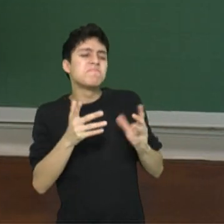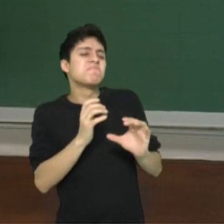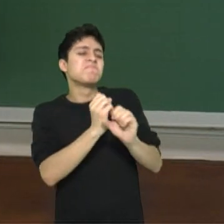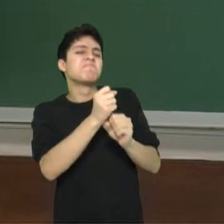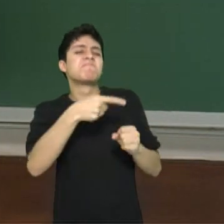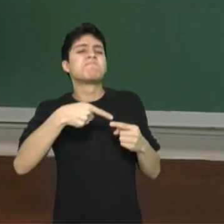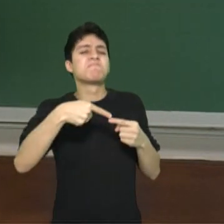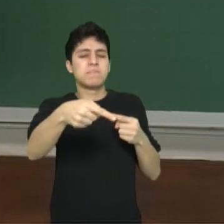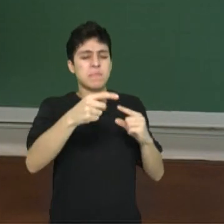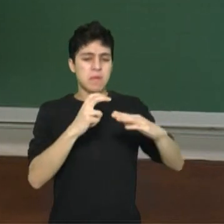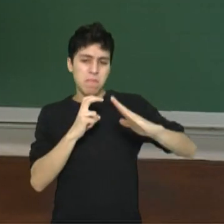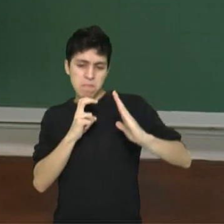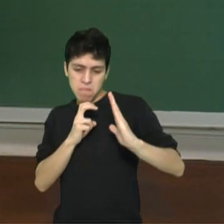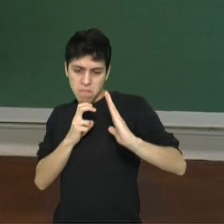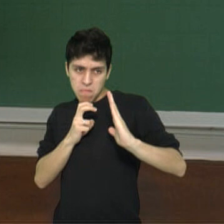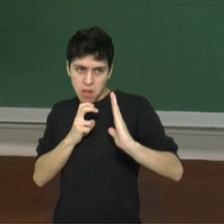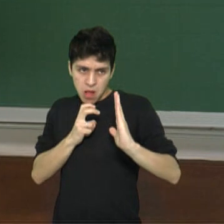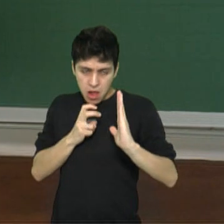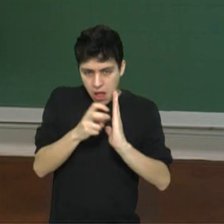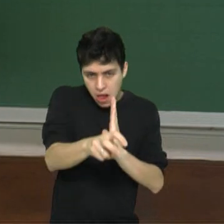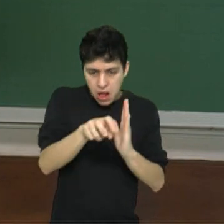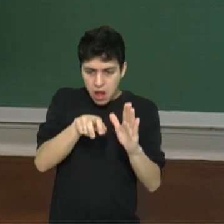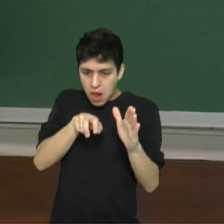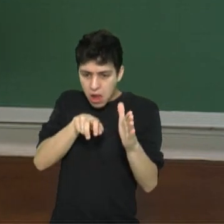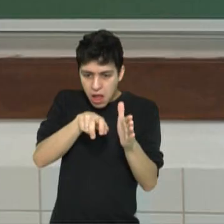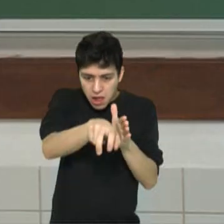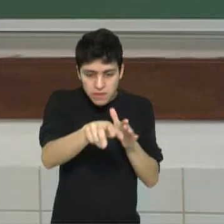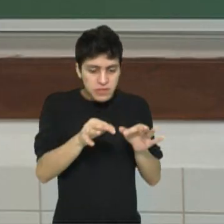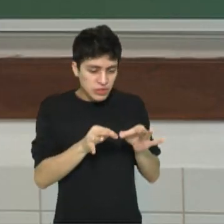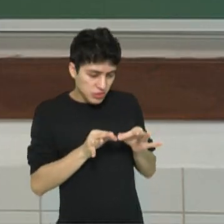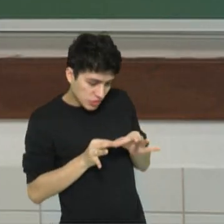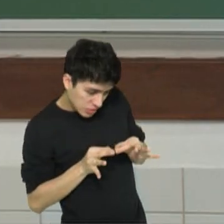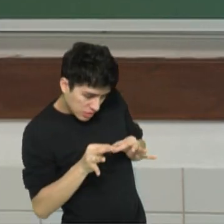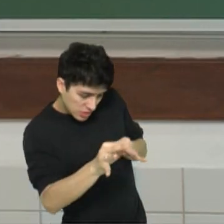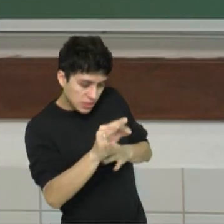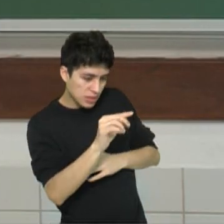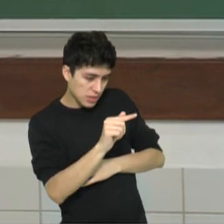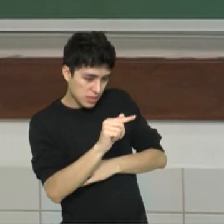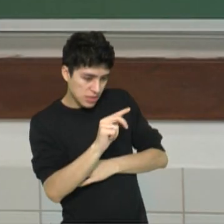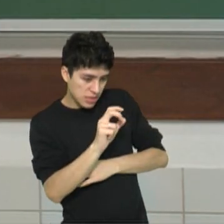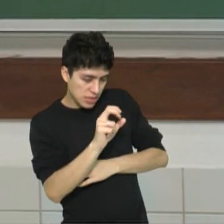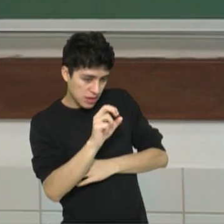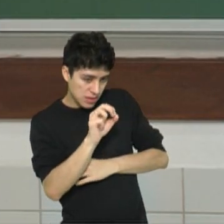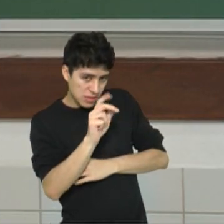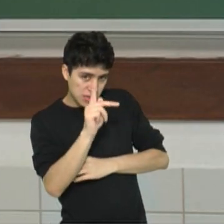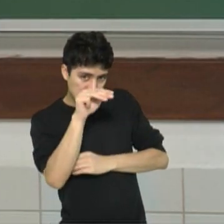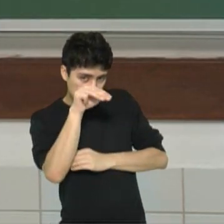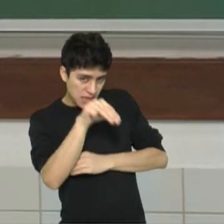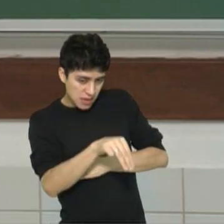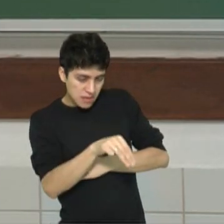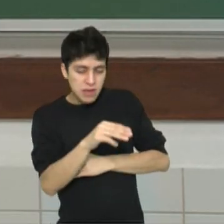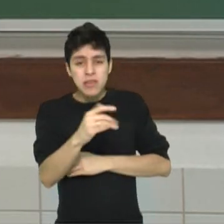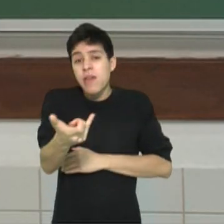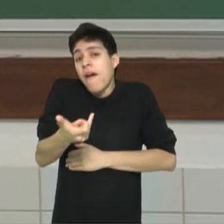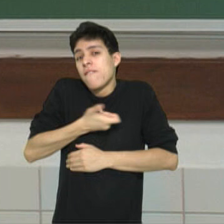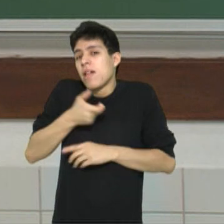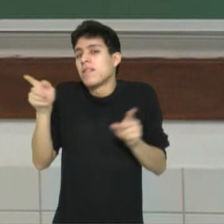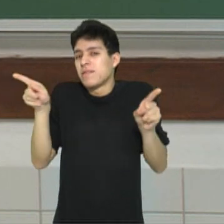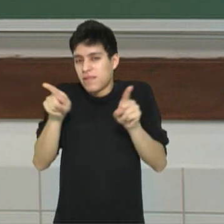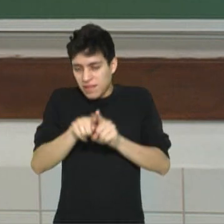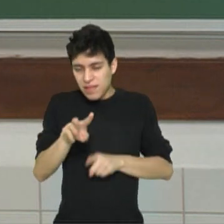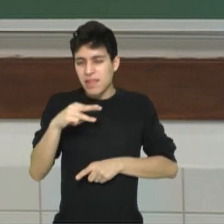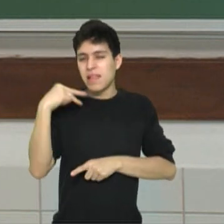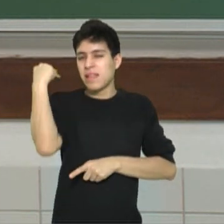problema está te fornecendo de dado. Está dizendo que a distância, né, o deslocamento dele é 750 quilômetros e já está te dando